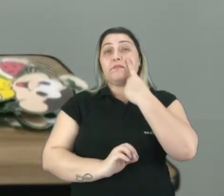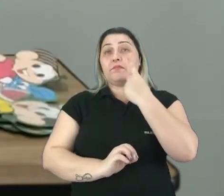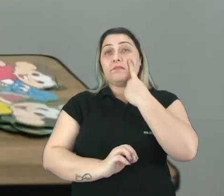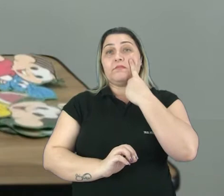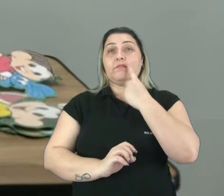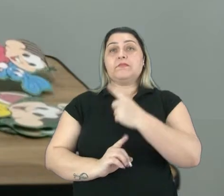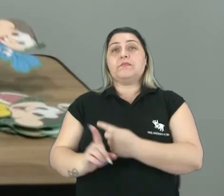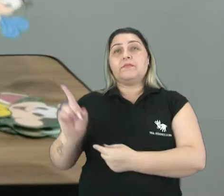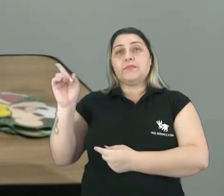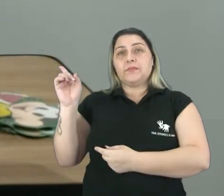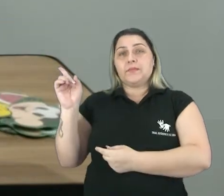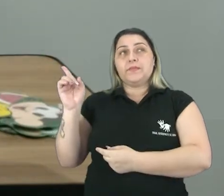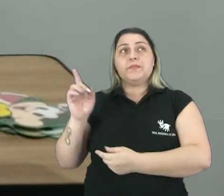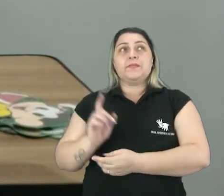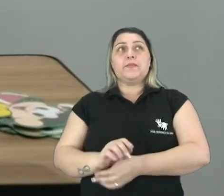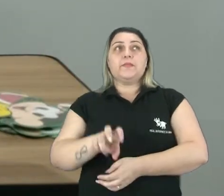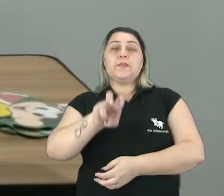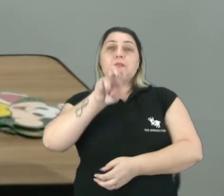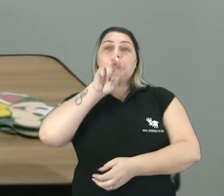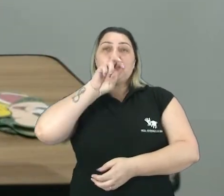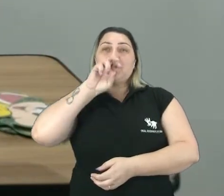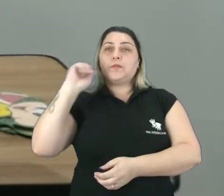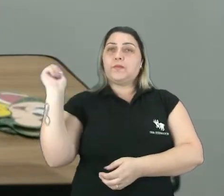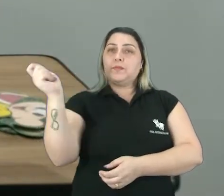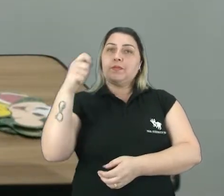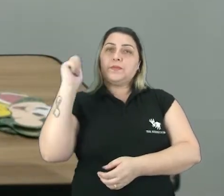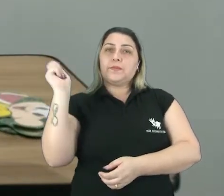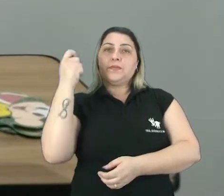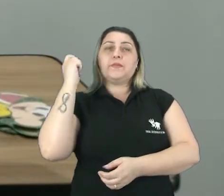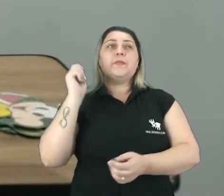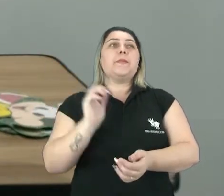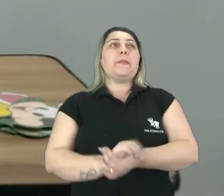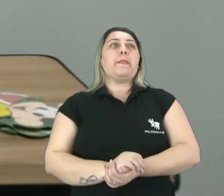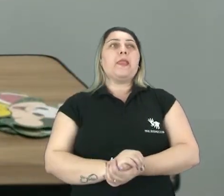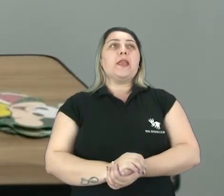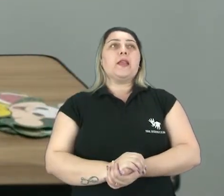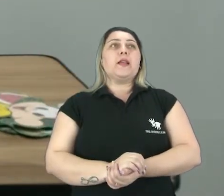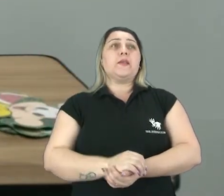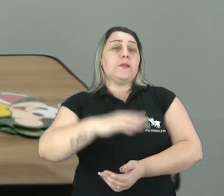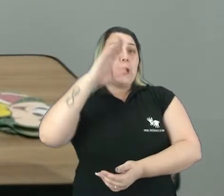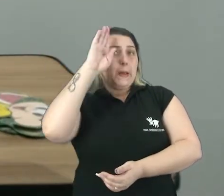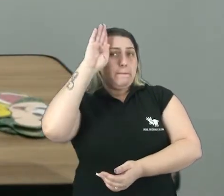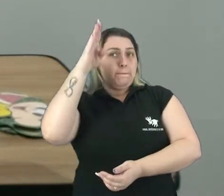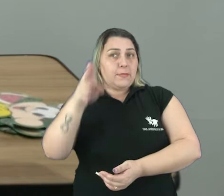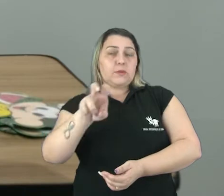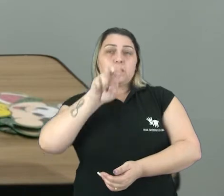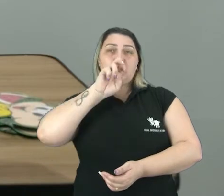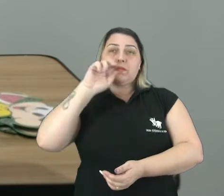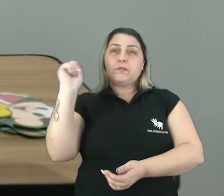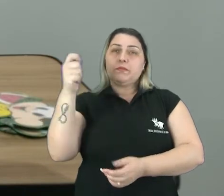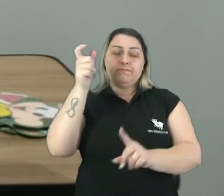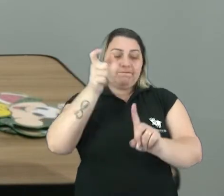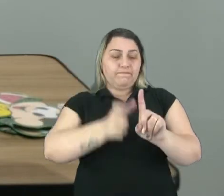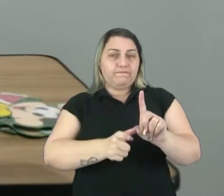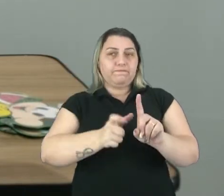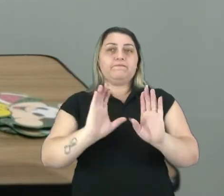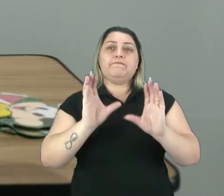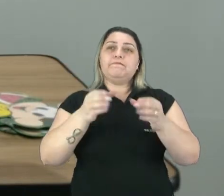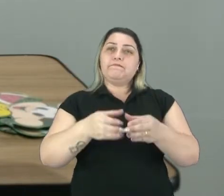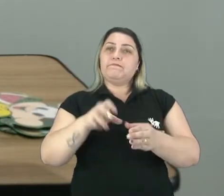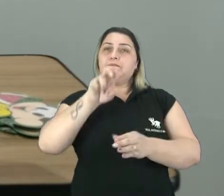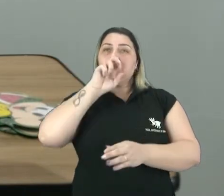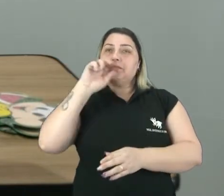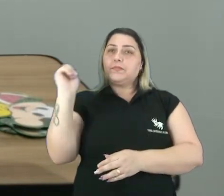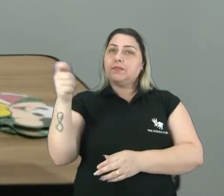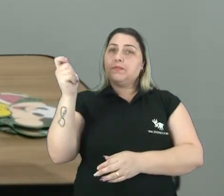Um deles é a Mônica. A Mônica é um dos principais personagens da Turma